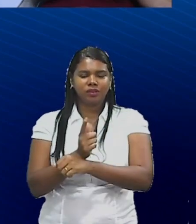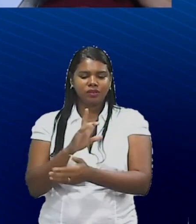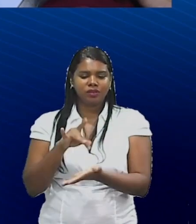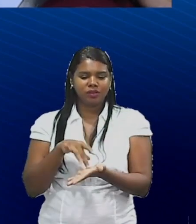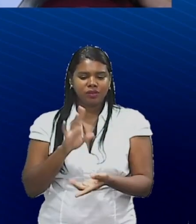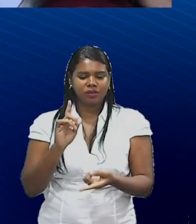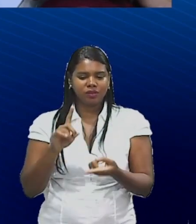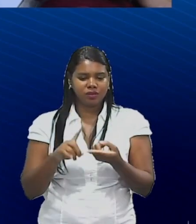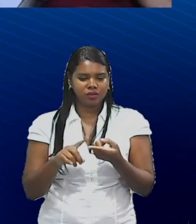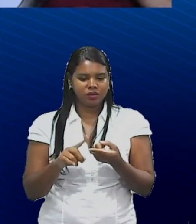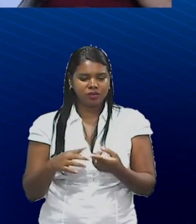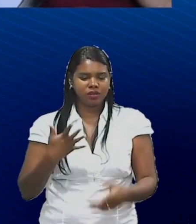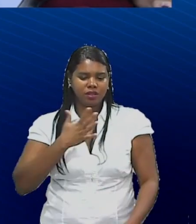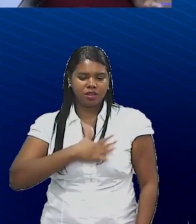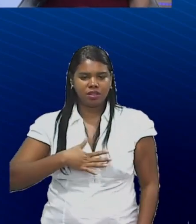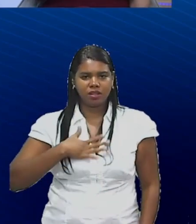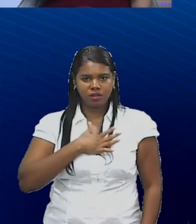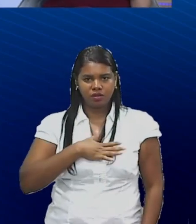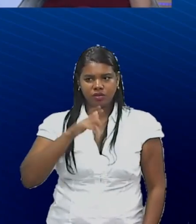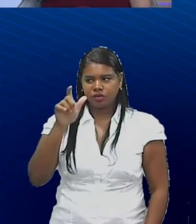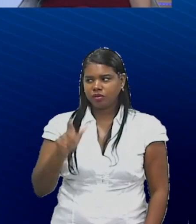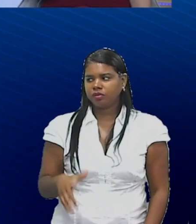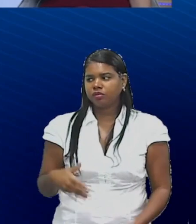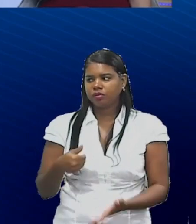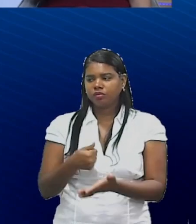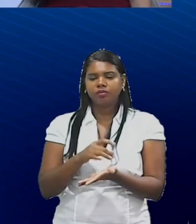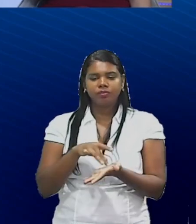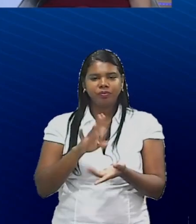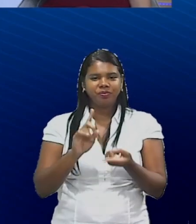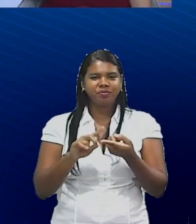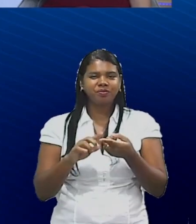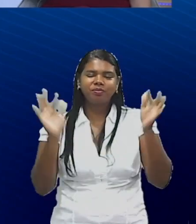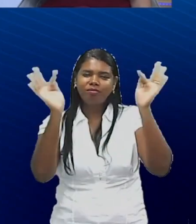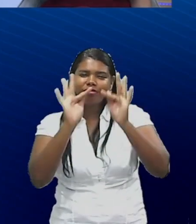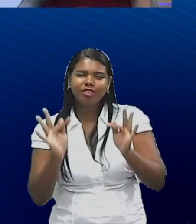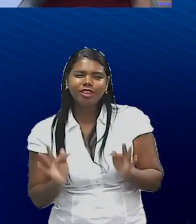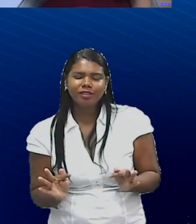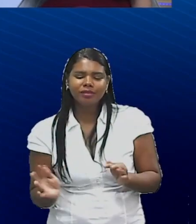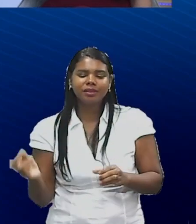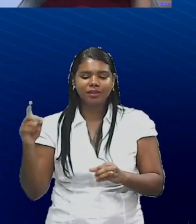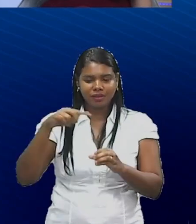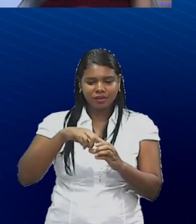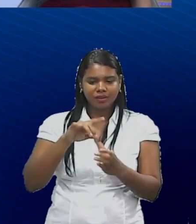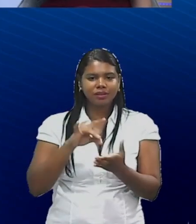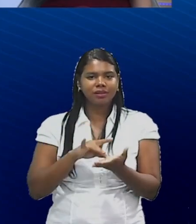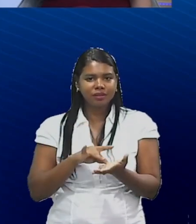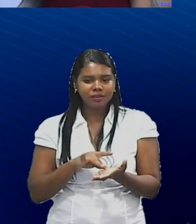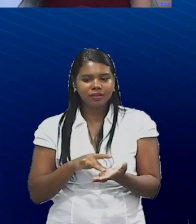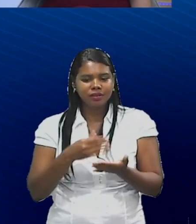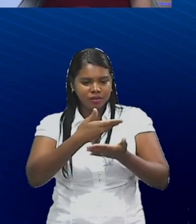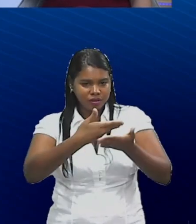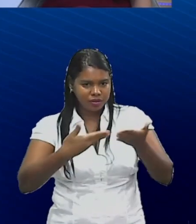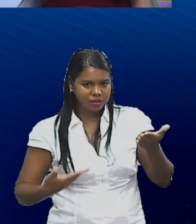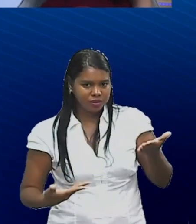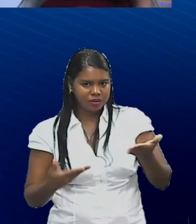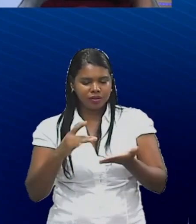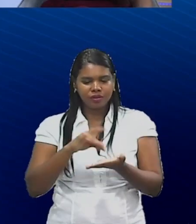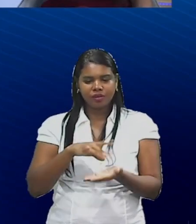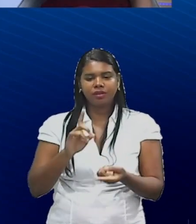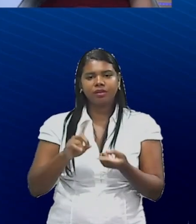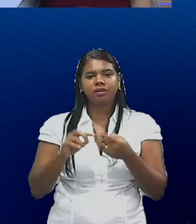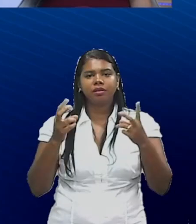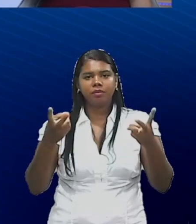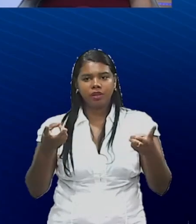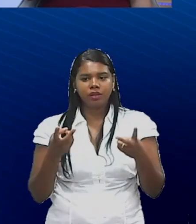quê? A satisfação do cliente. Eu tendo um cliente feliz, eu faço que ele retorne, ele contrate o serviço, ele adquira